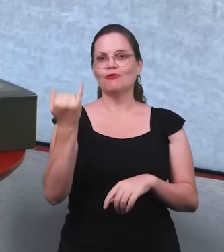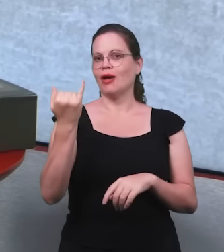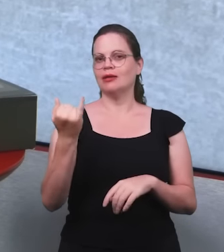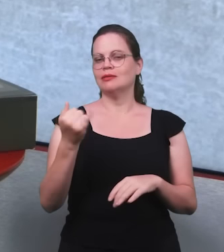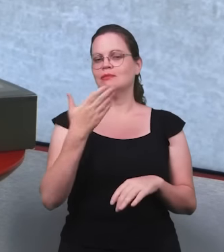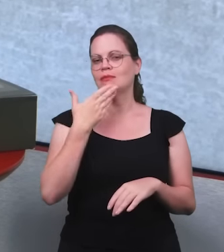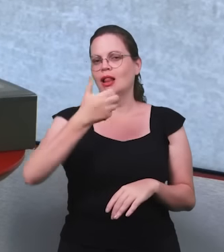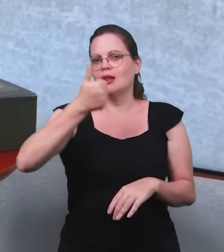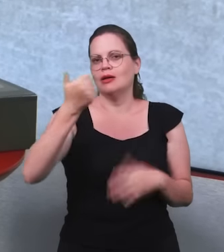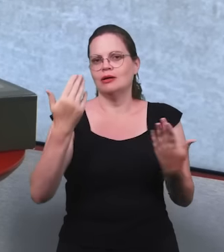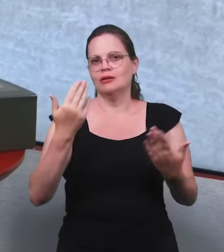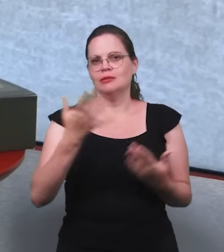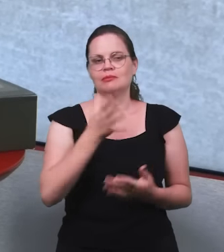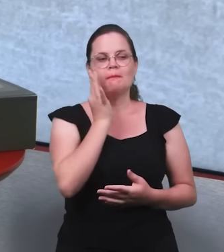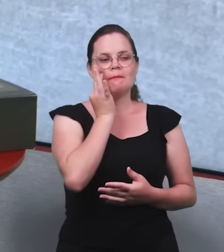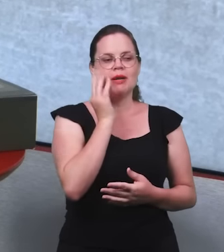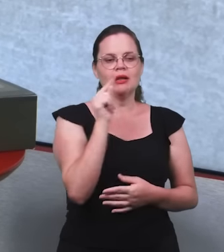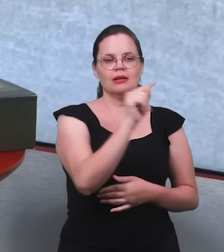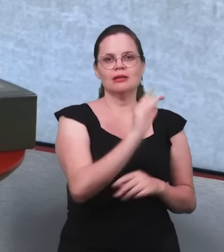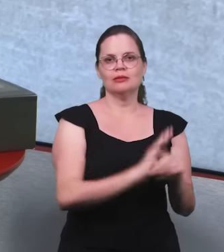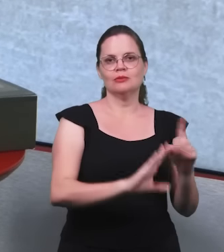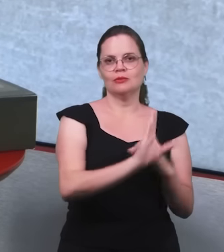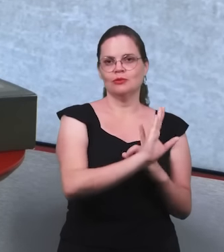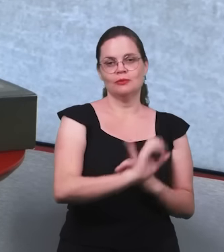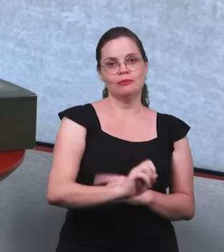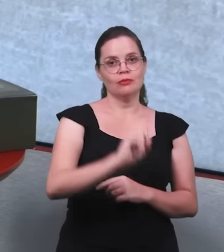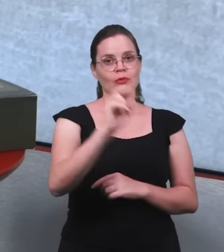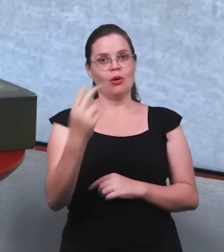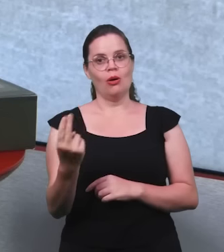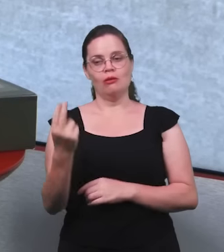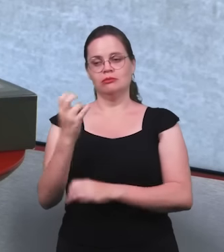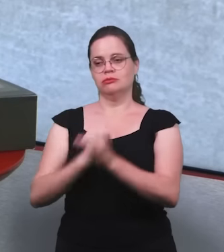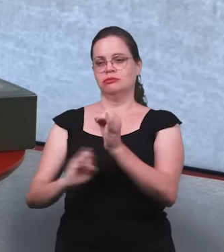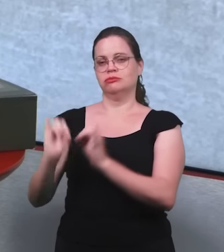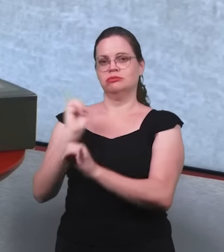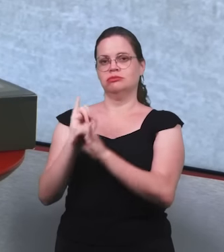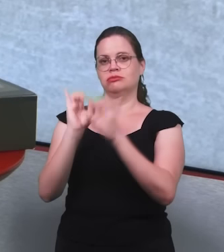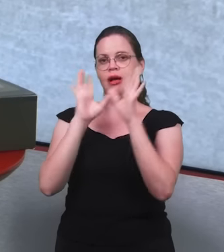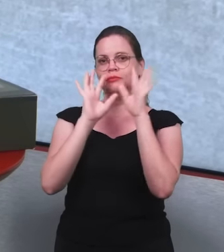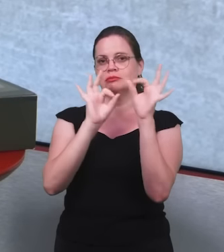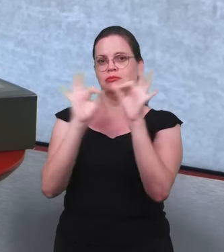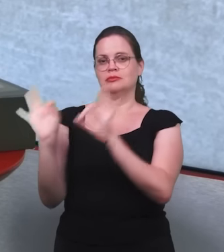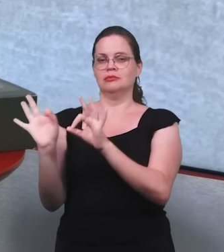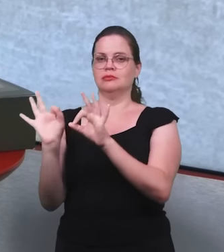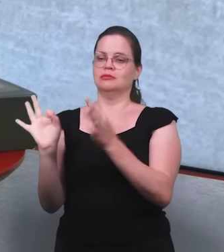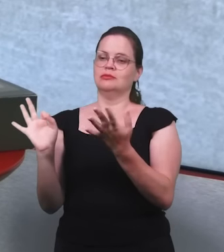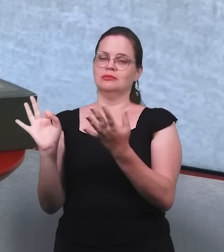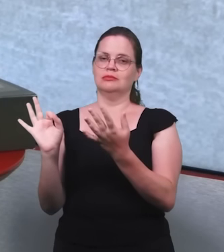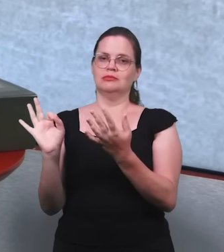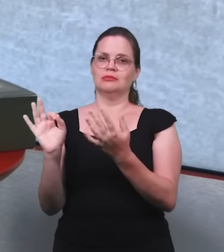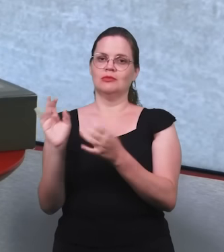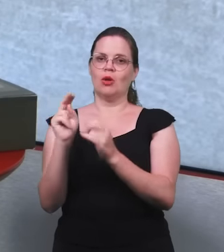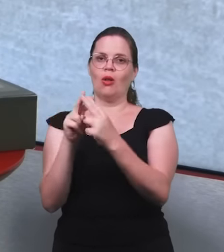estar presente pessoalmente em um culto presencial ou simplesmente assistir a um